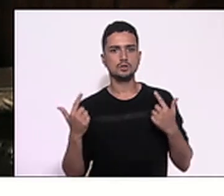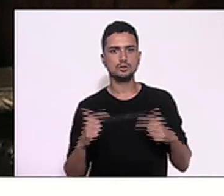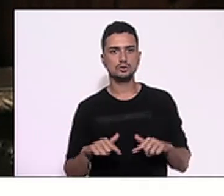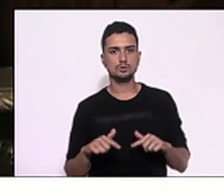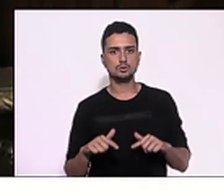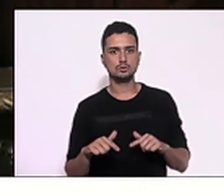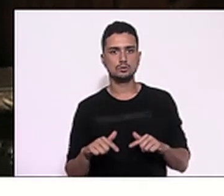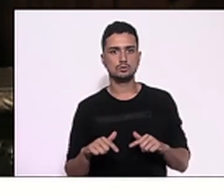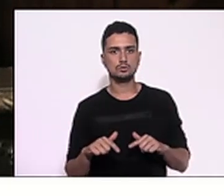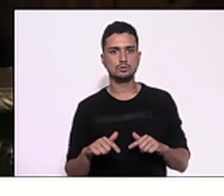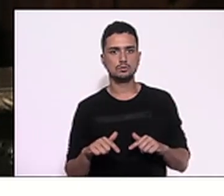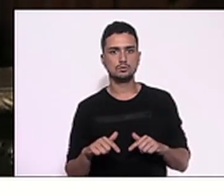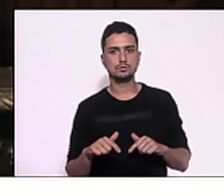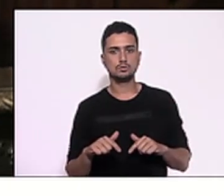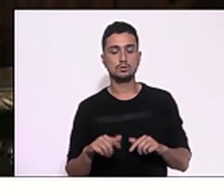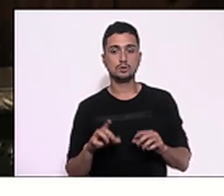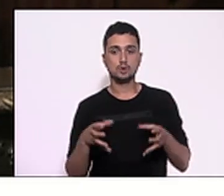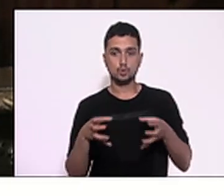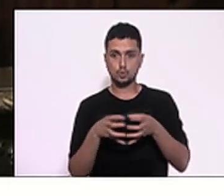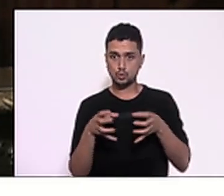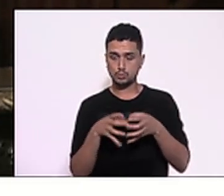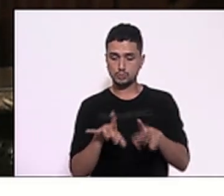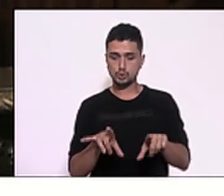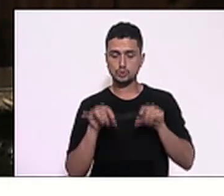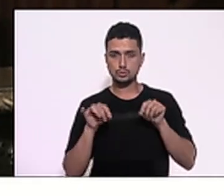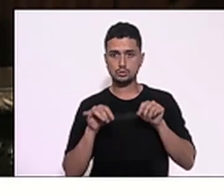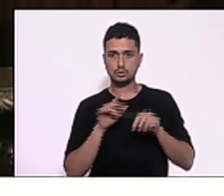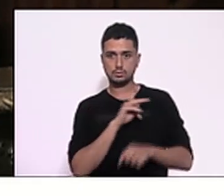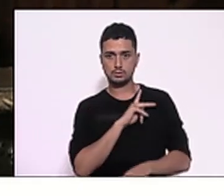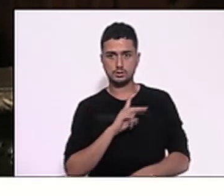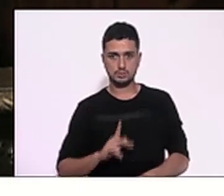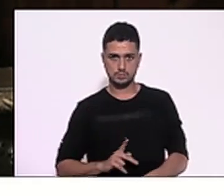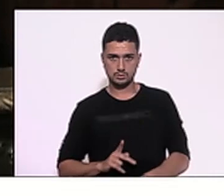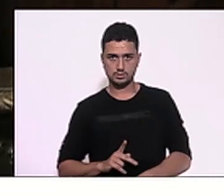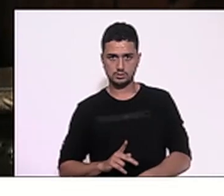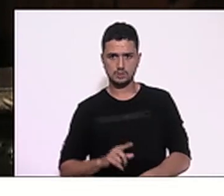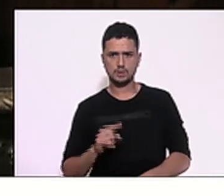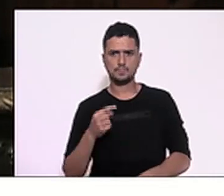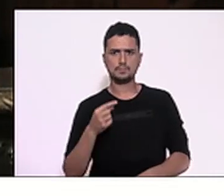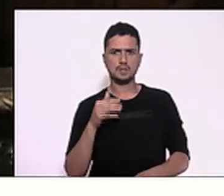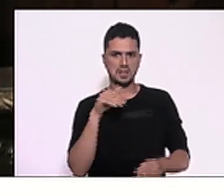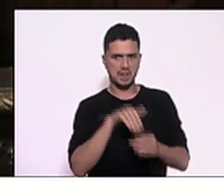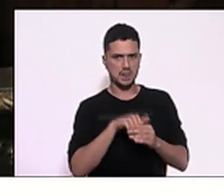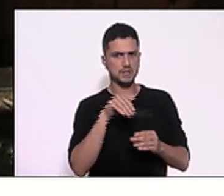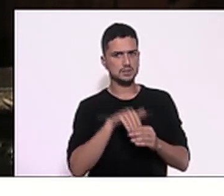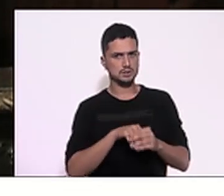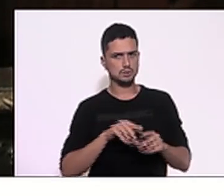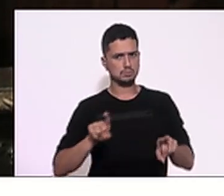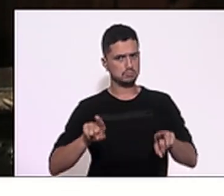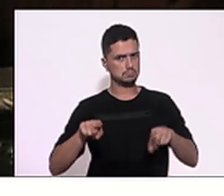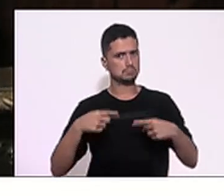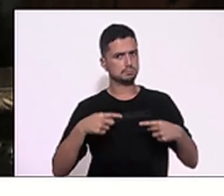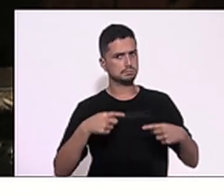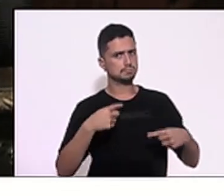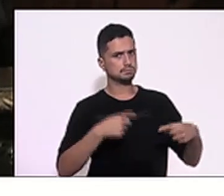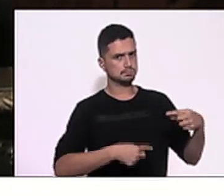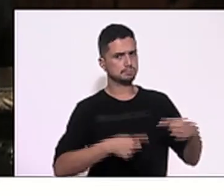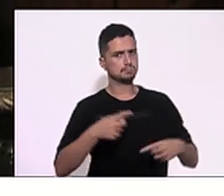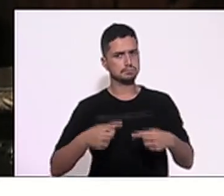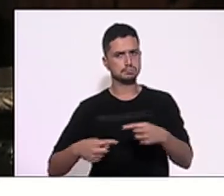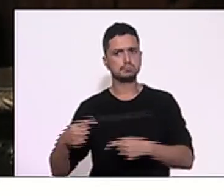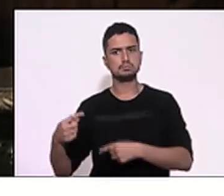Educação. Ora, o Cefet RJ viveu mais uma, entre inúmeras, dos últimos